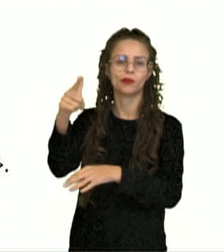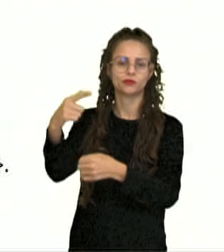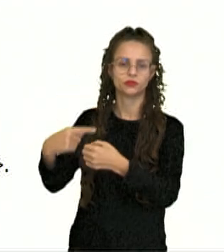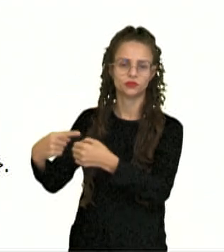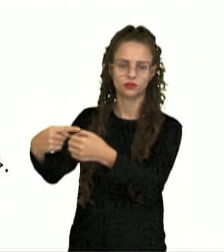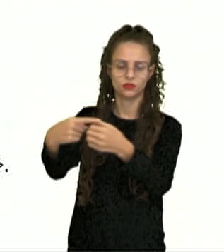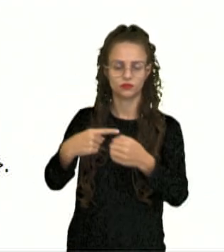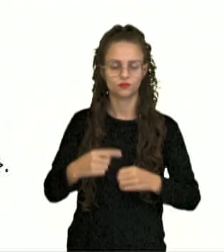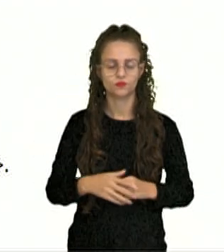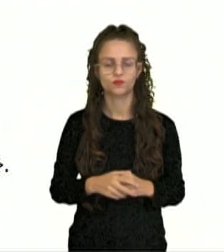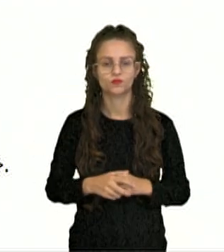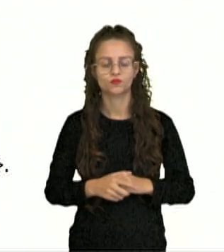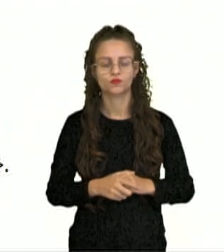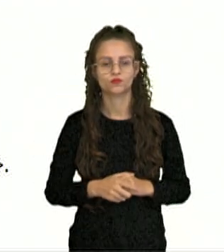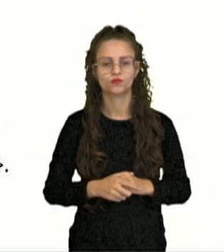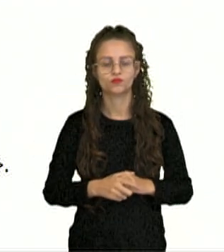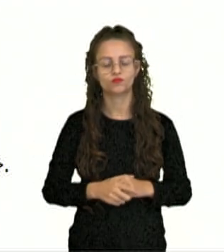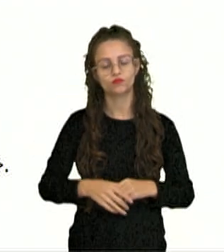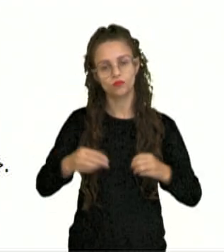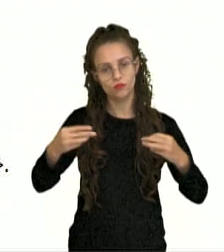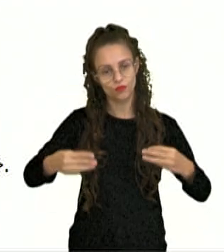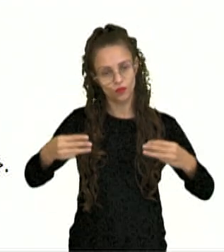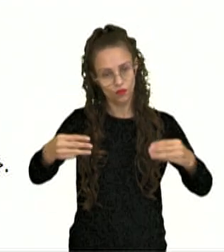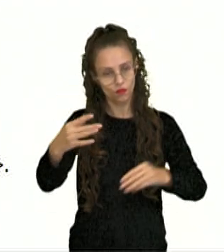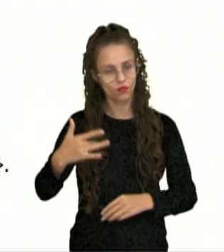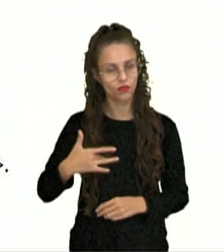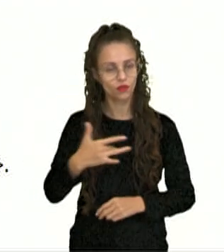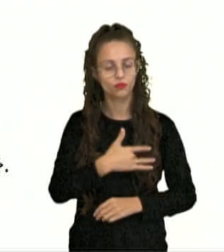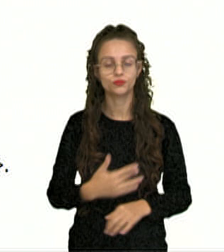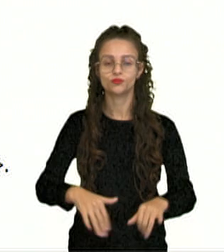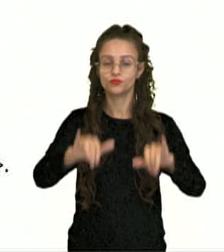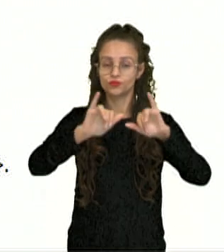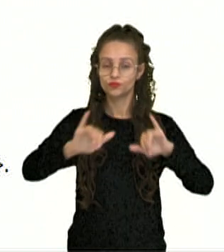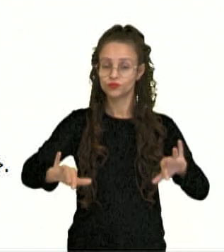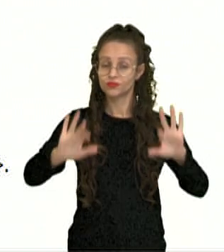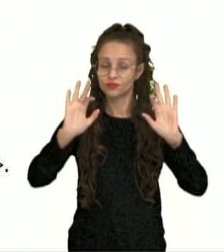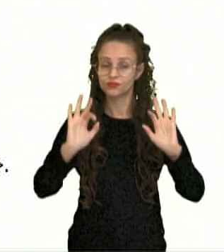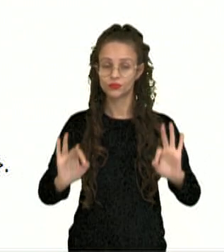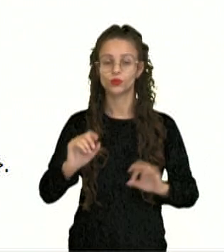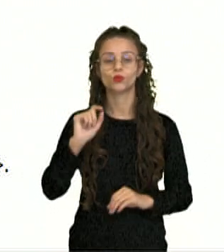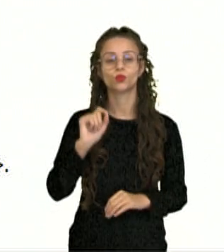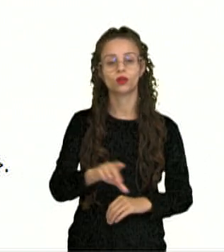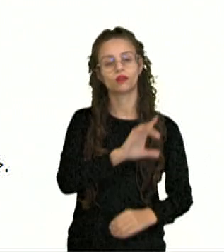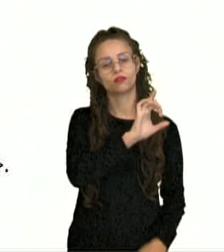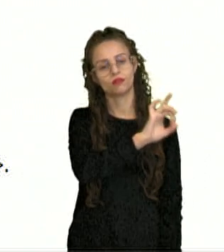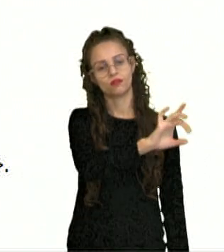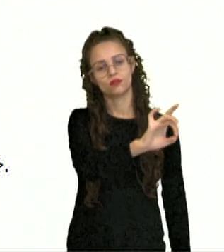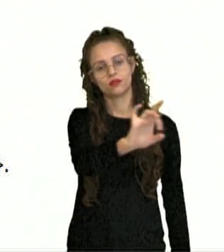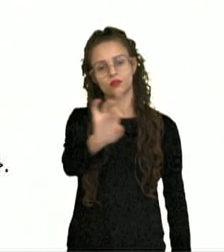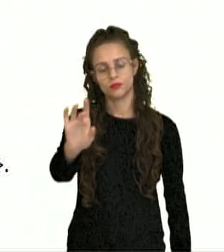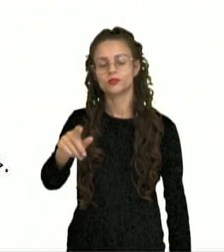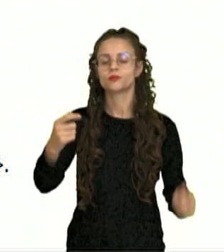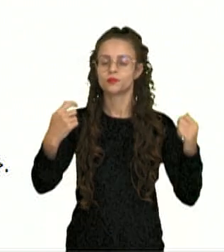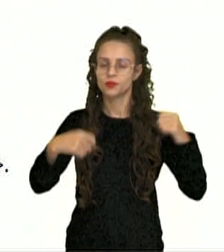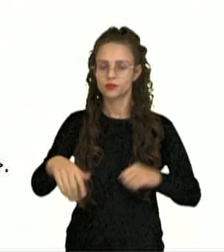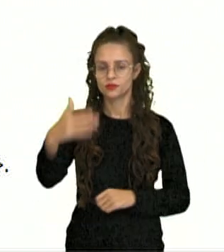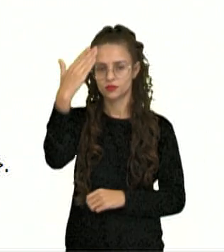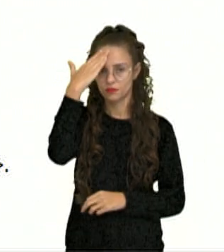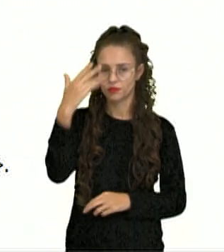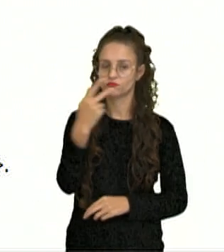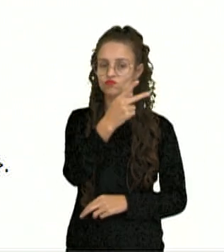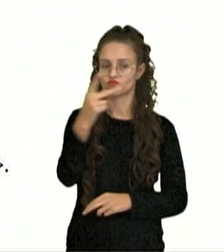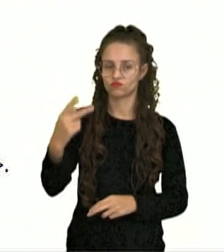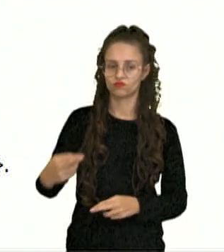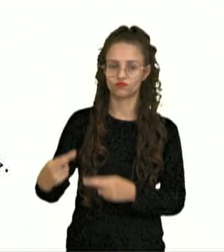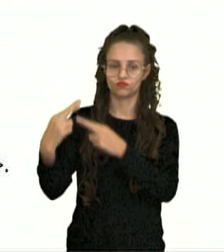vírus. O Ministério da Saúde disse, acertadamente, que cada um deve saber a sua parte.